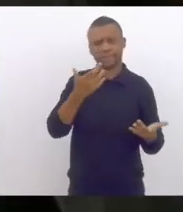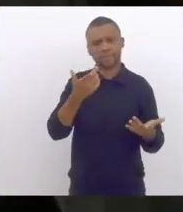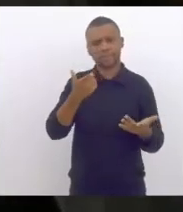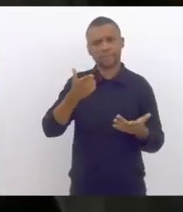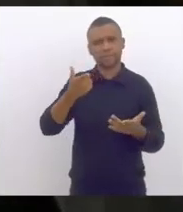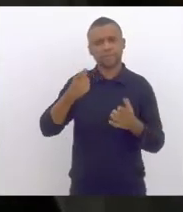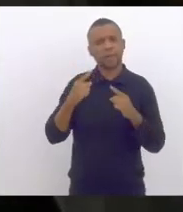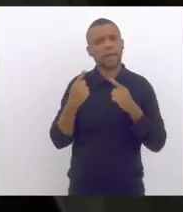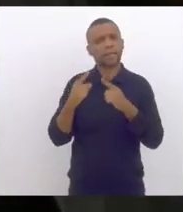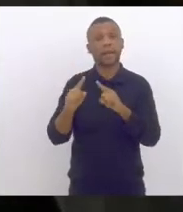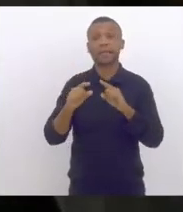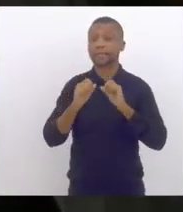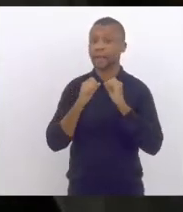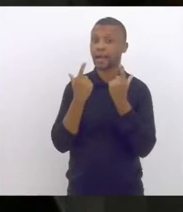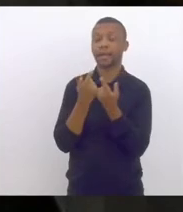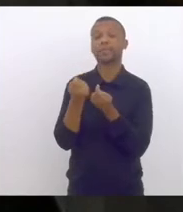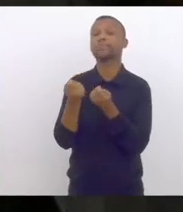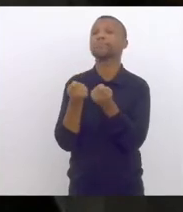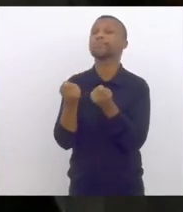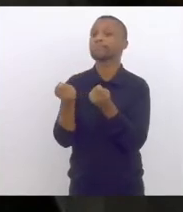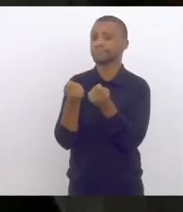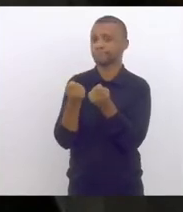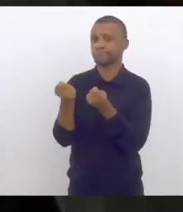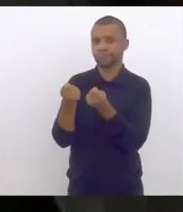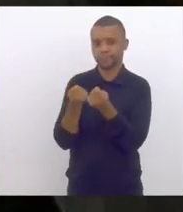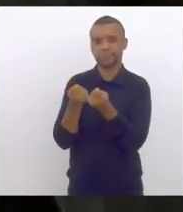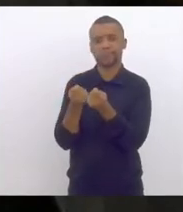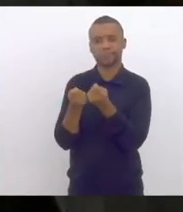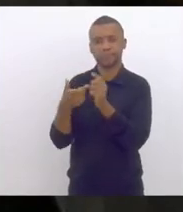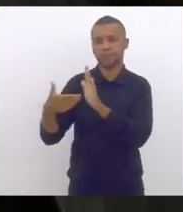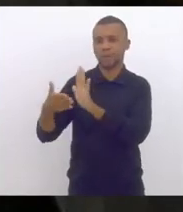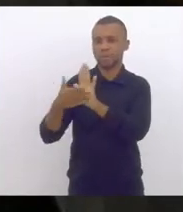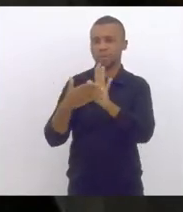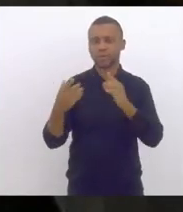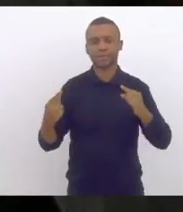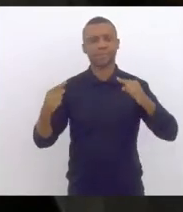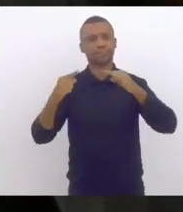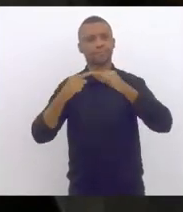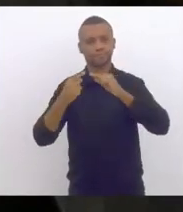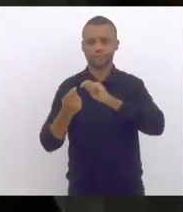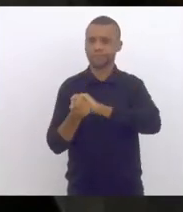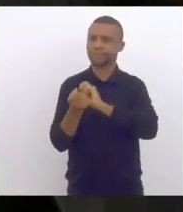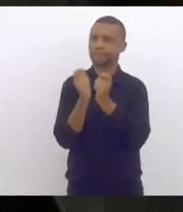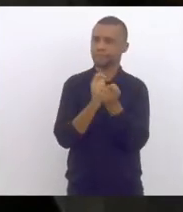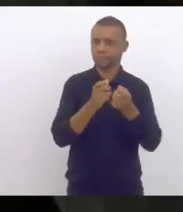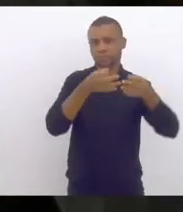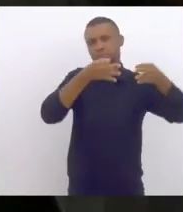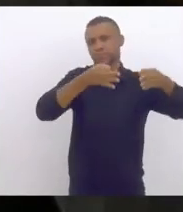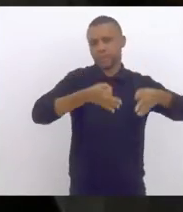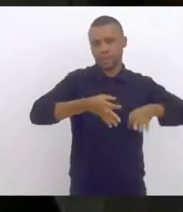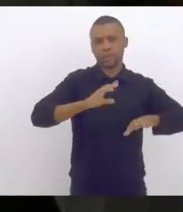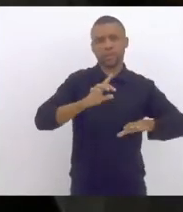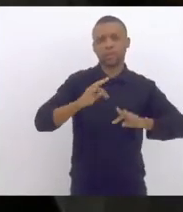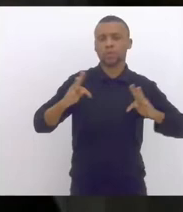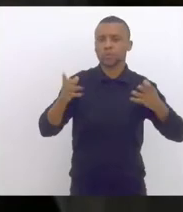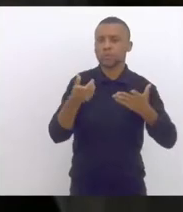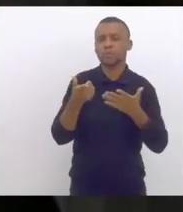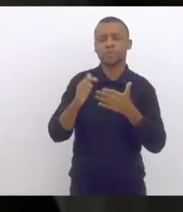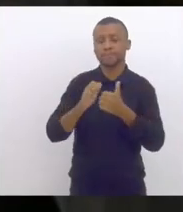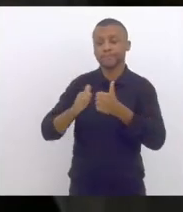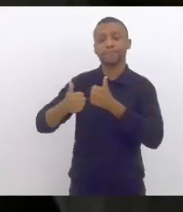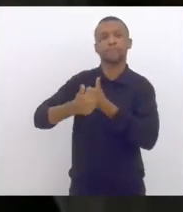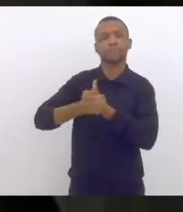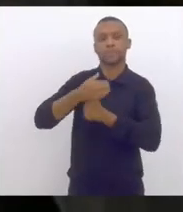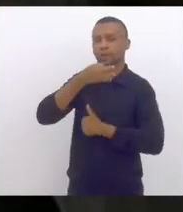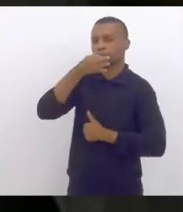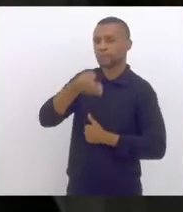Alerj conteve, viu, André? A Alerj conteve em boa medida. Então, assim, tudo isso contou com a participação protagonista da